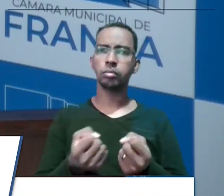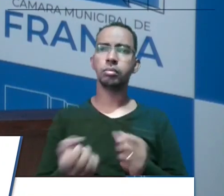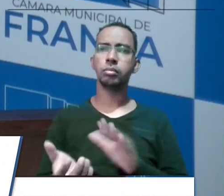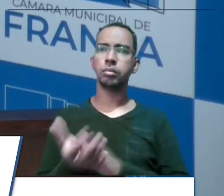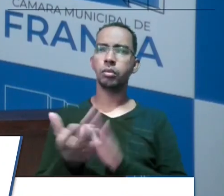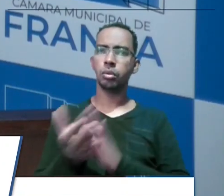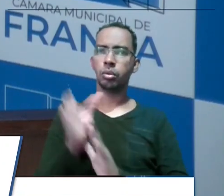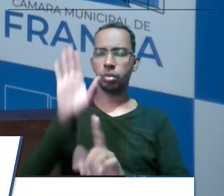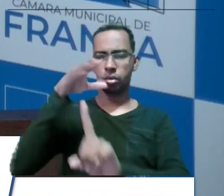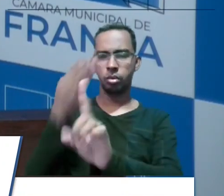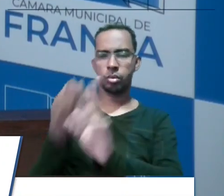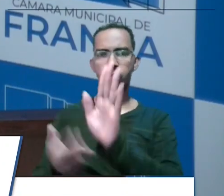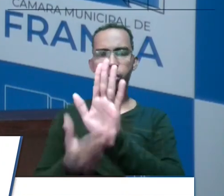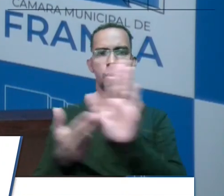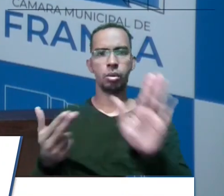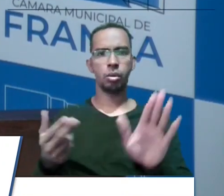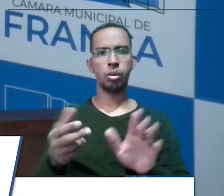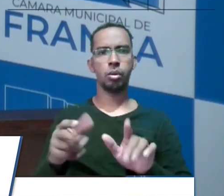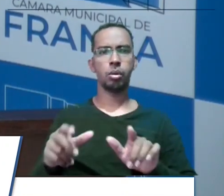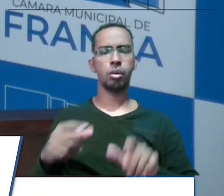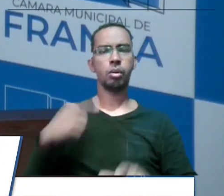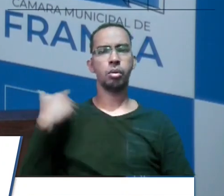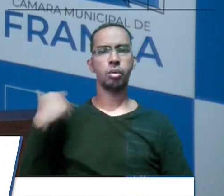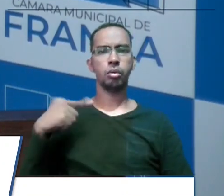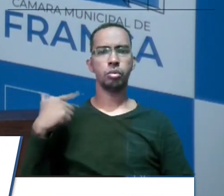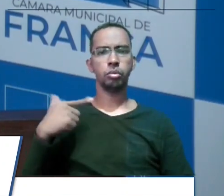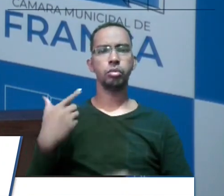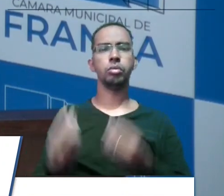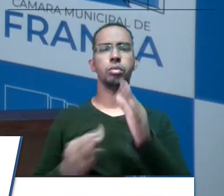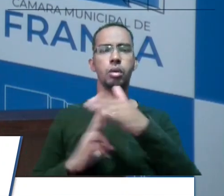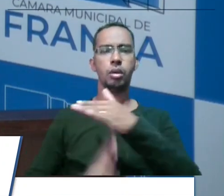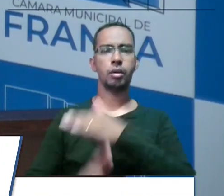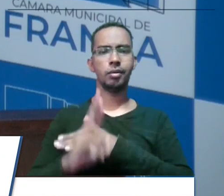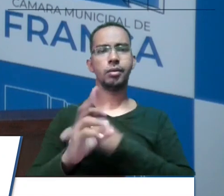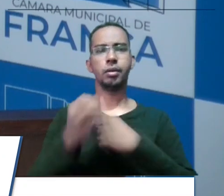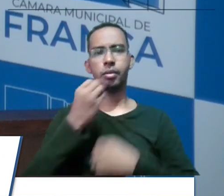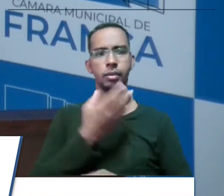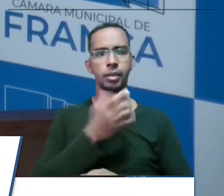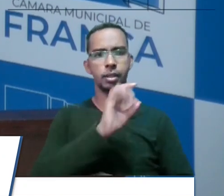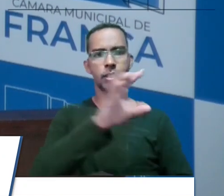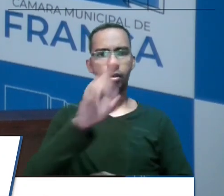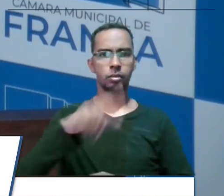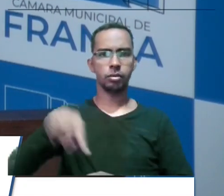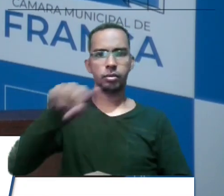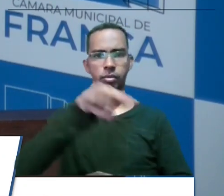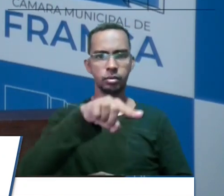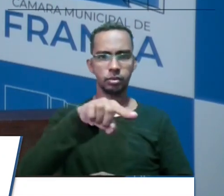autora da moção, a Lurdinha Granzotti, que representa muito bem todos vocês.